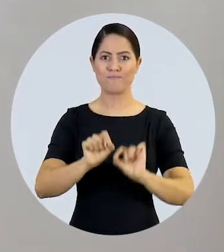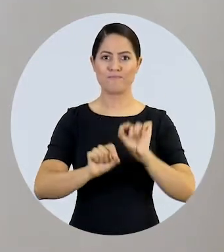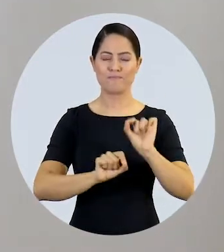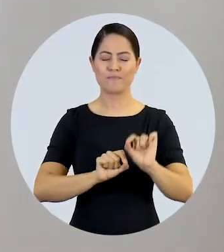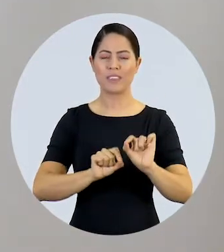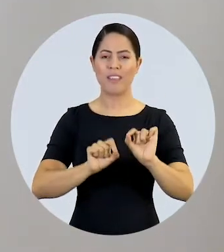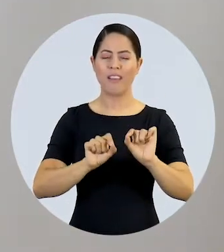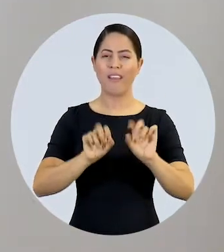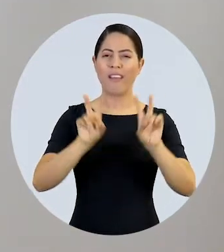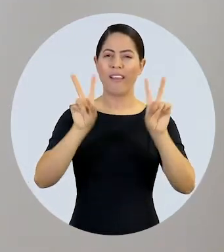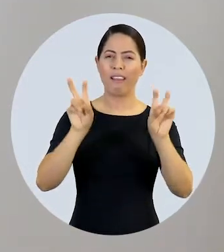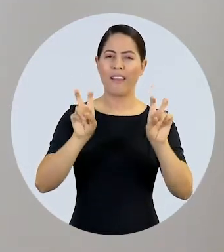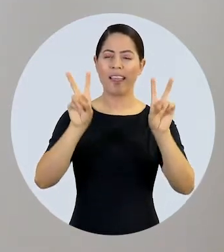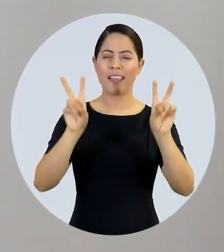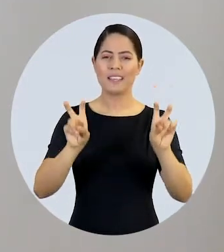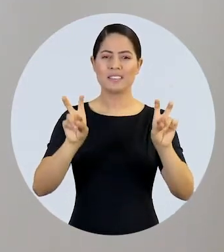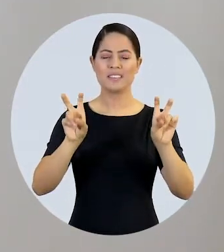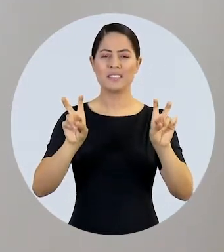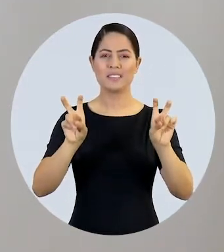trazendo esse